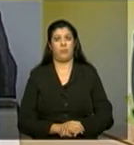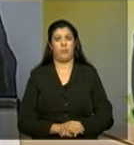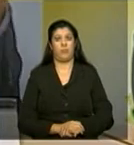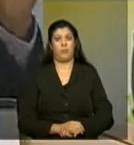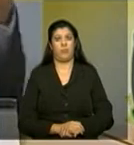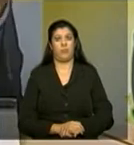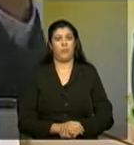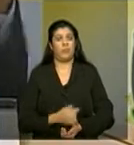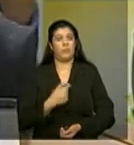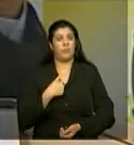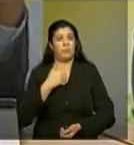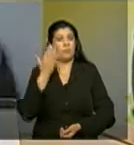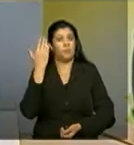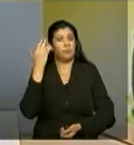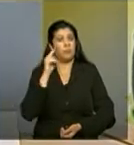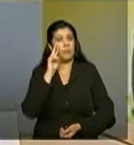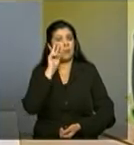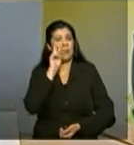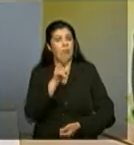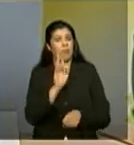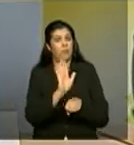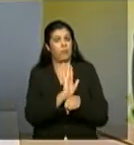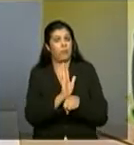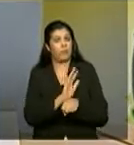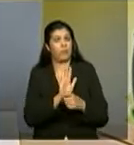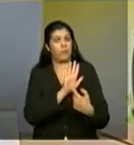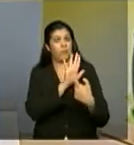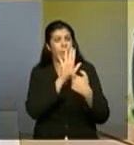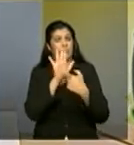depois a ver o filme é exibido